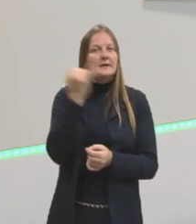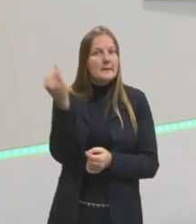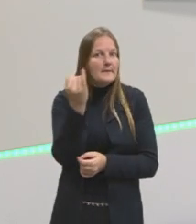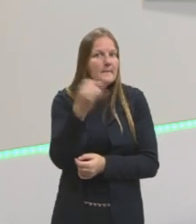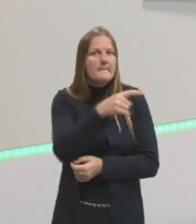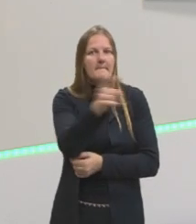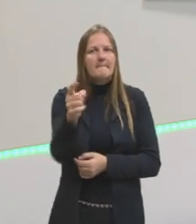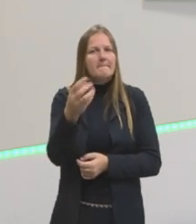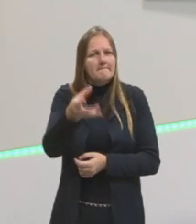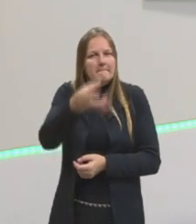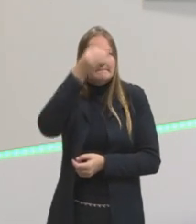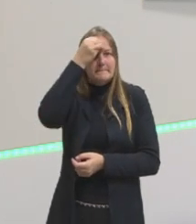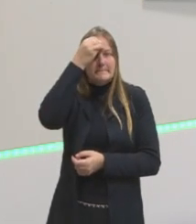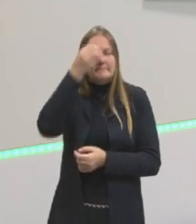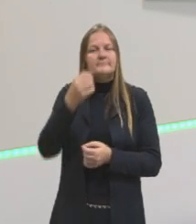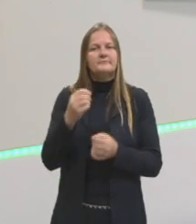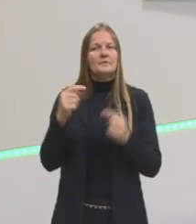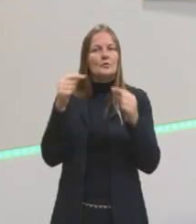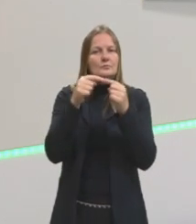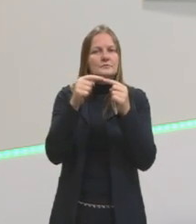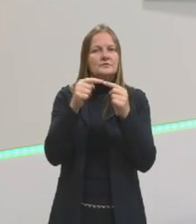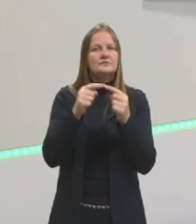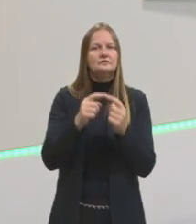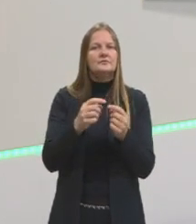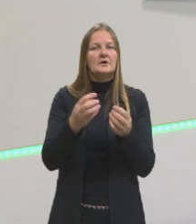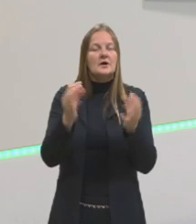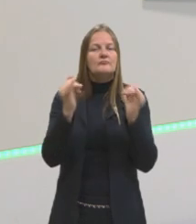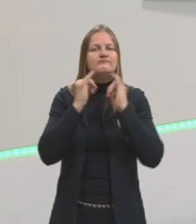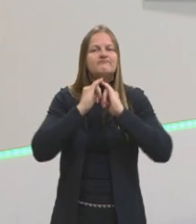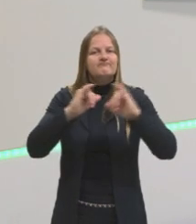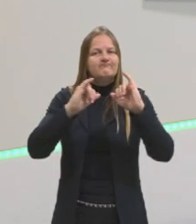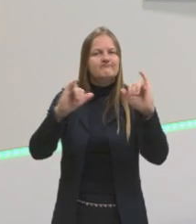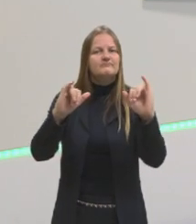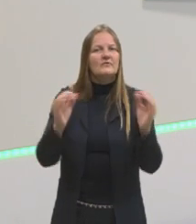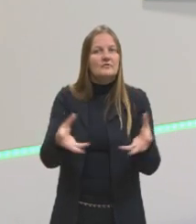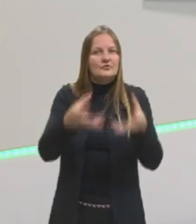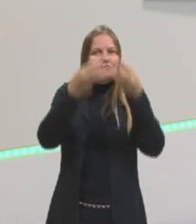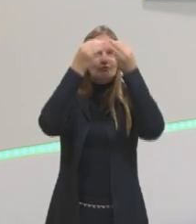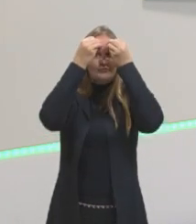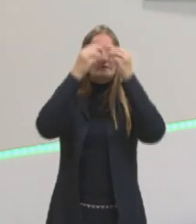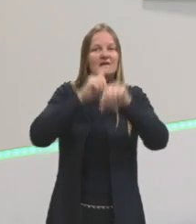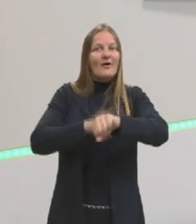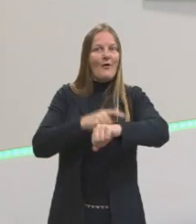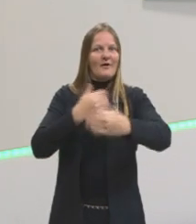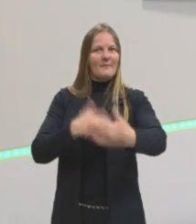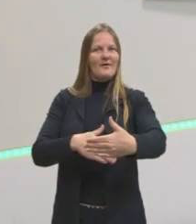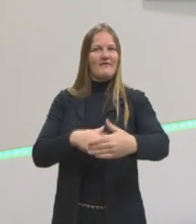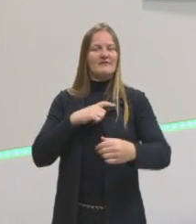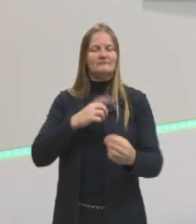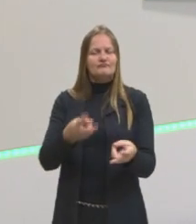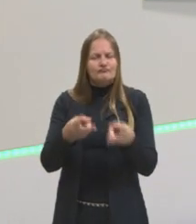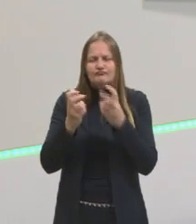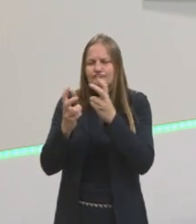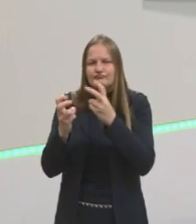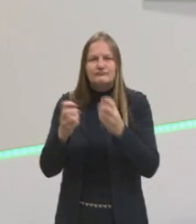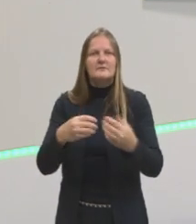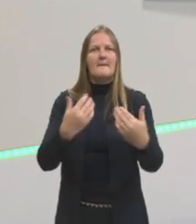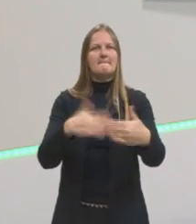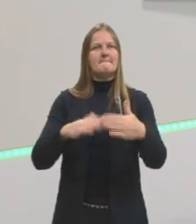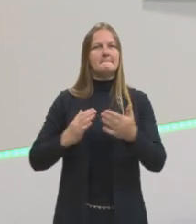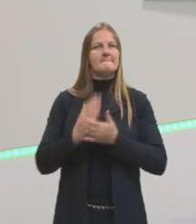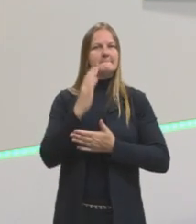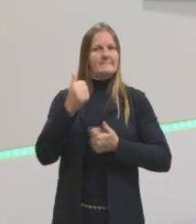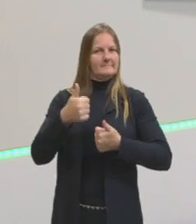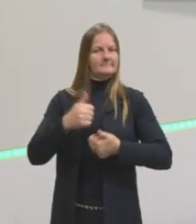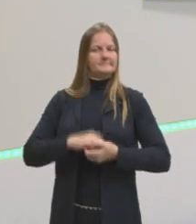essa propriedade então objetivo aqui também é instrumentalizar vocês para que vocês então chega na prova identifiquem isso